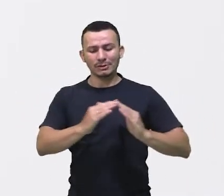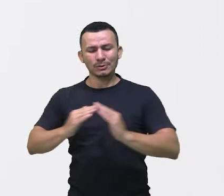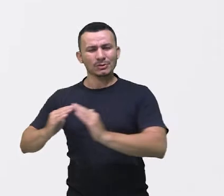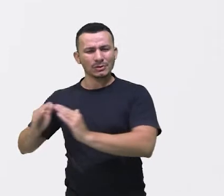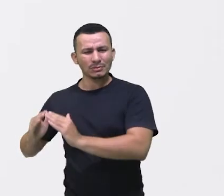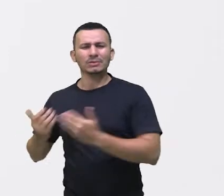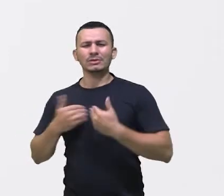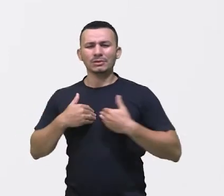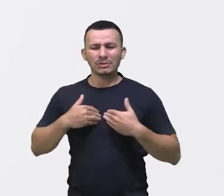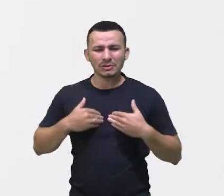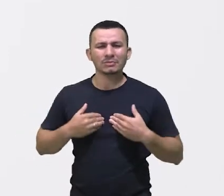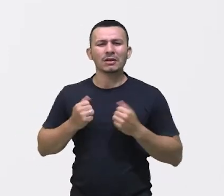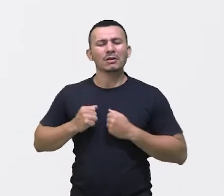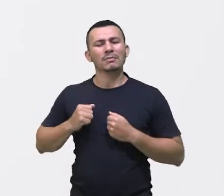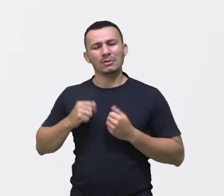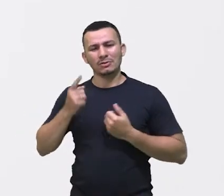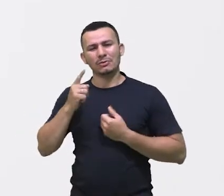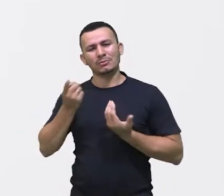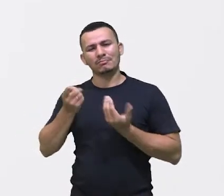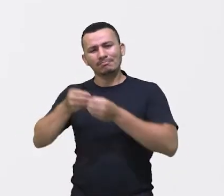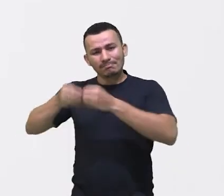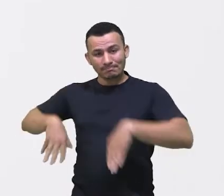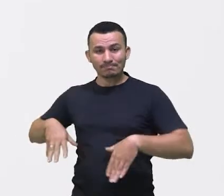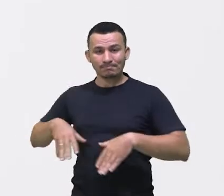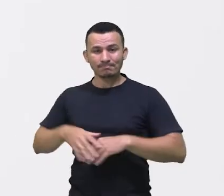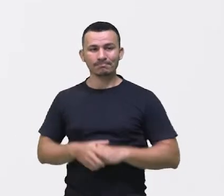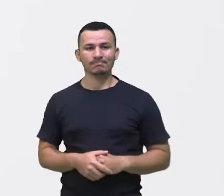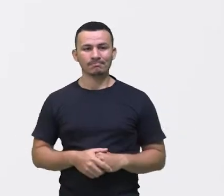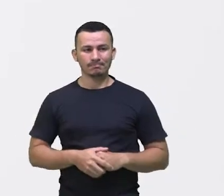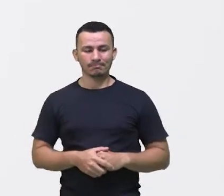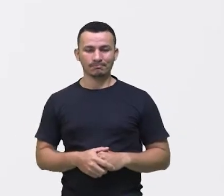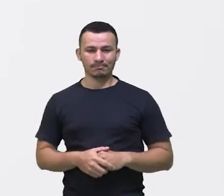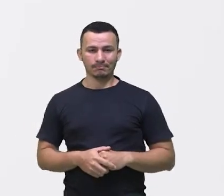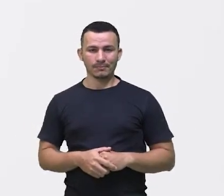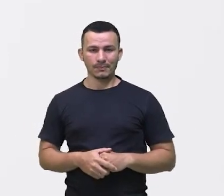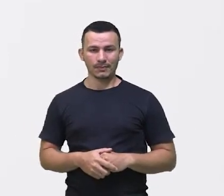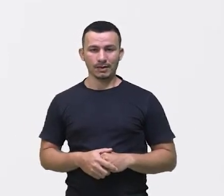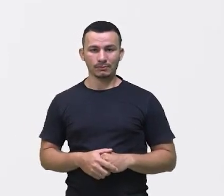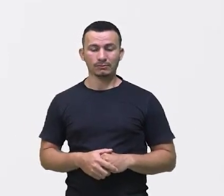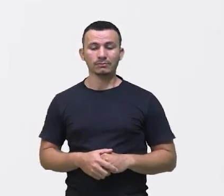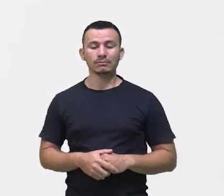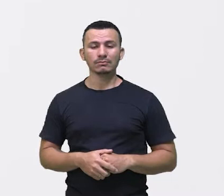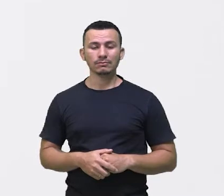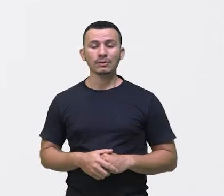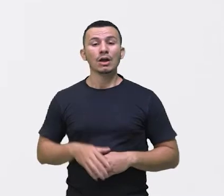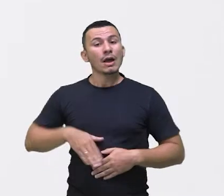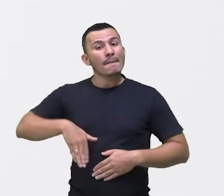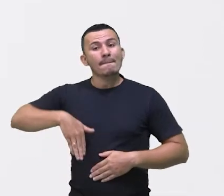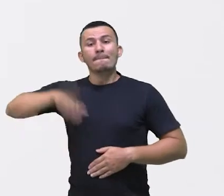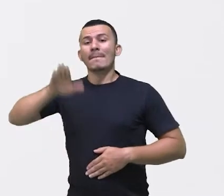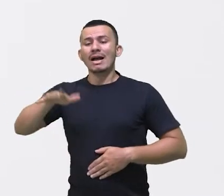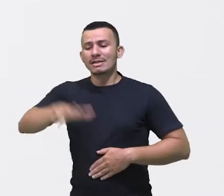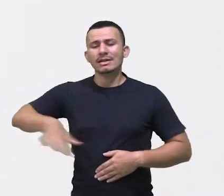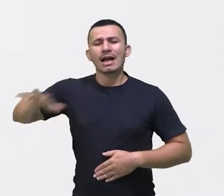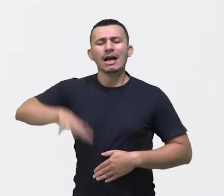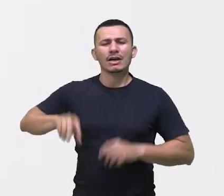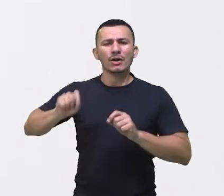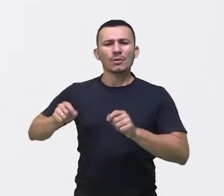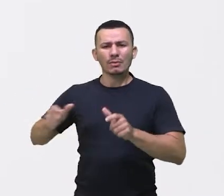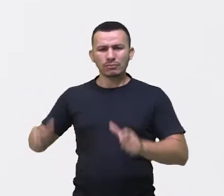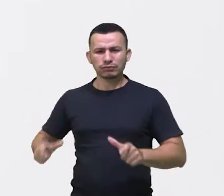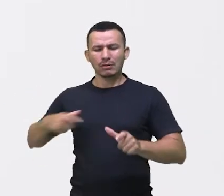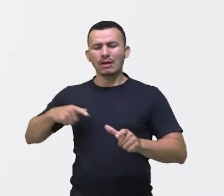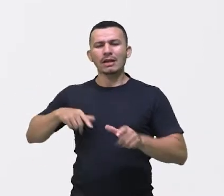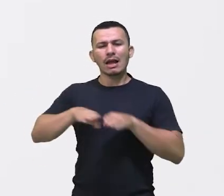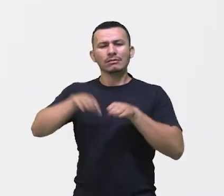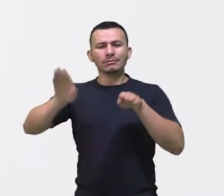essa parte do território. No entanto, o seu potencial ela vai ser maior em áreas em que possuem desníveis